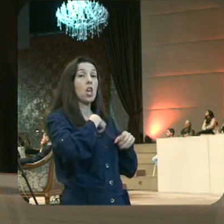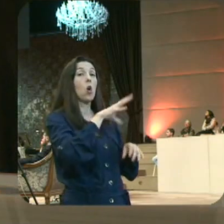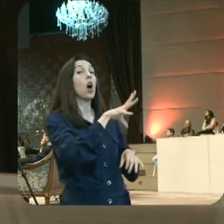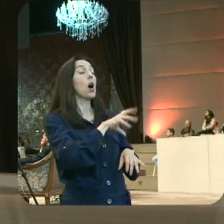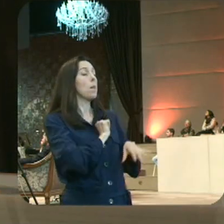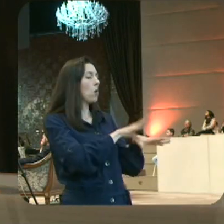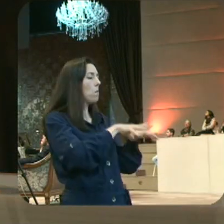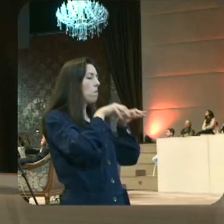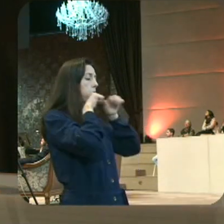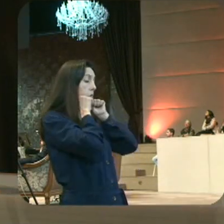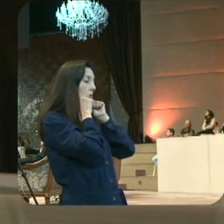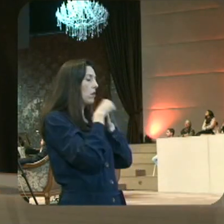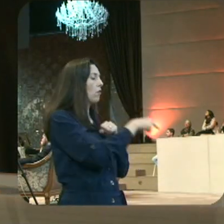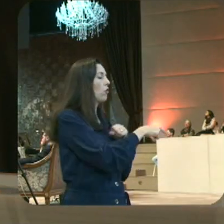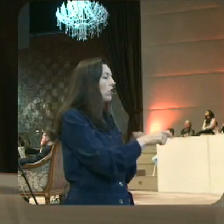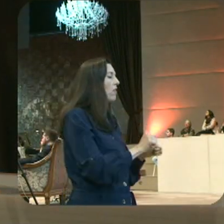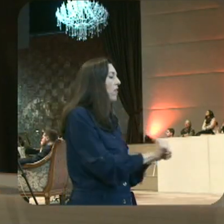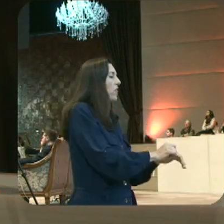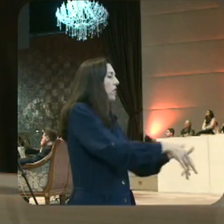Deus diz assim: olha,